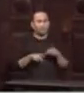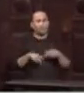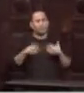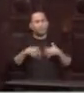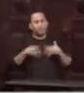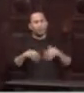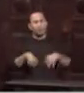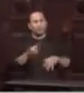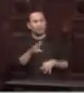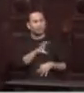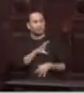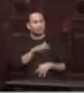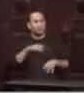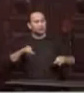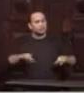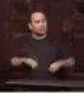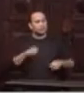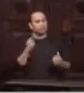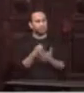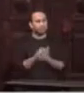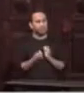passagem. Nós temos aqui o